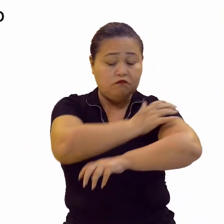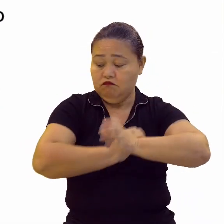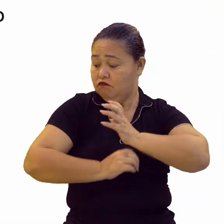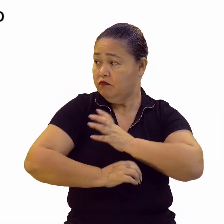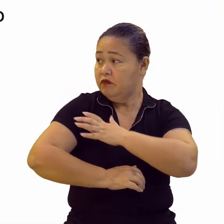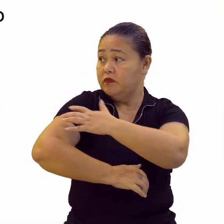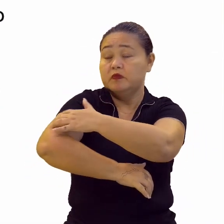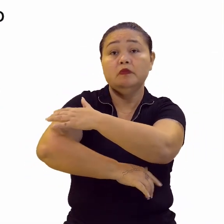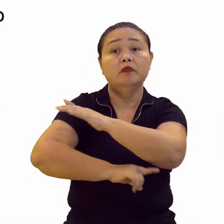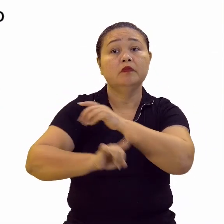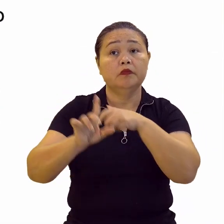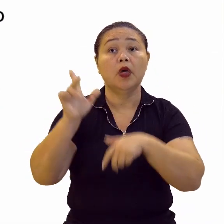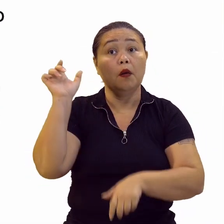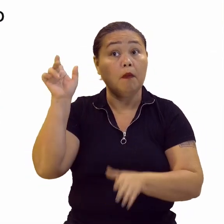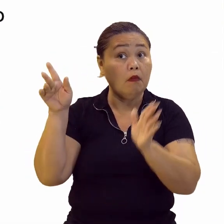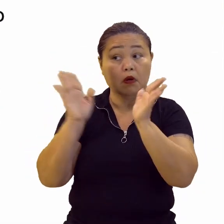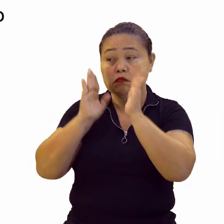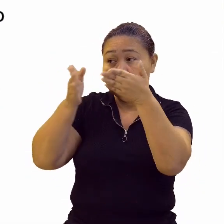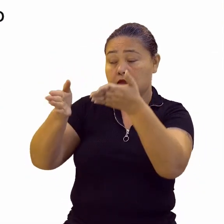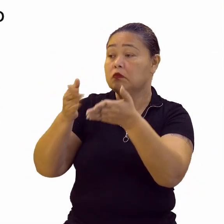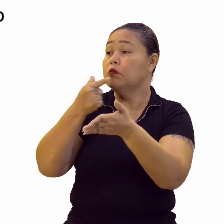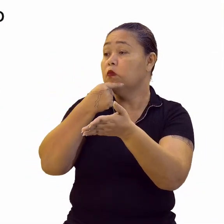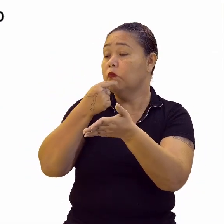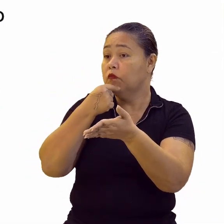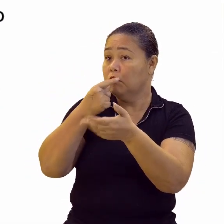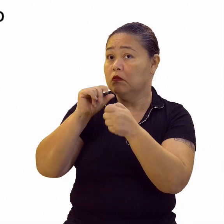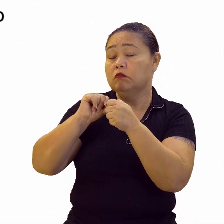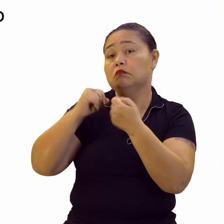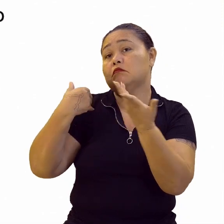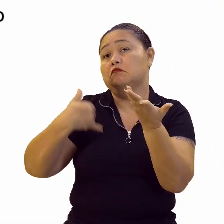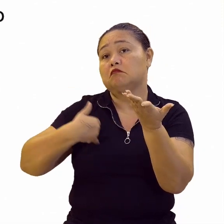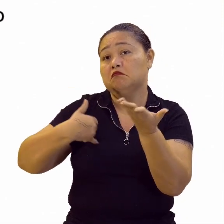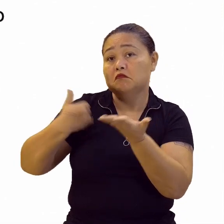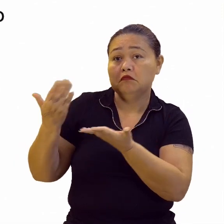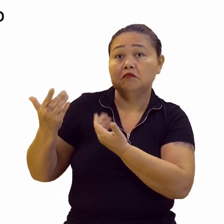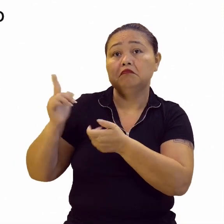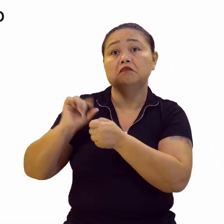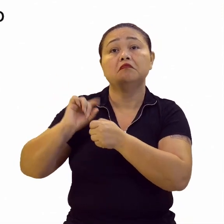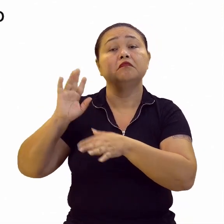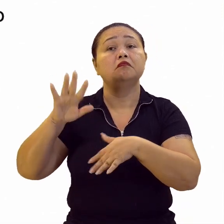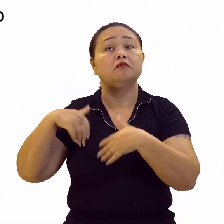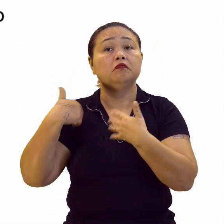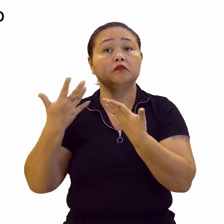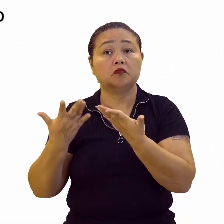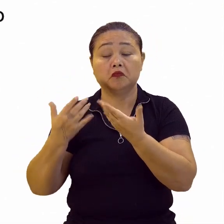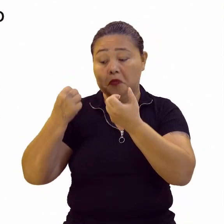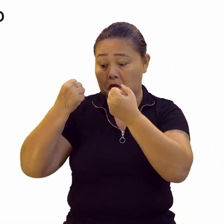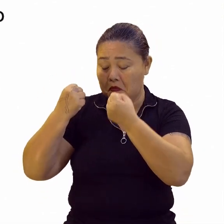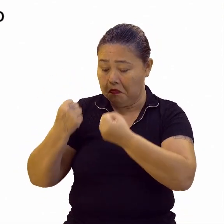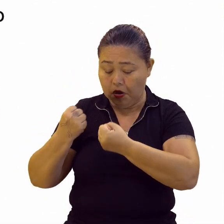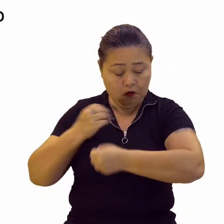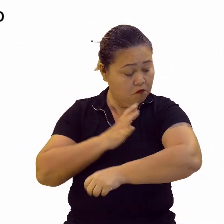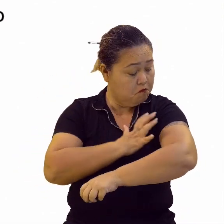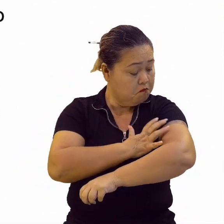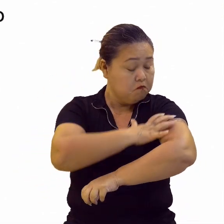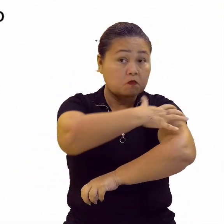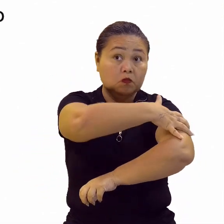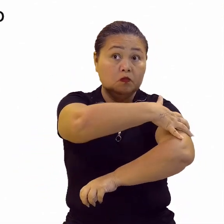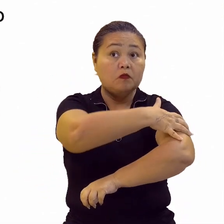questão os homens, adolescentes com mais idade, um pouco mais de peso, e esse peso advém muito dos